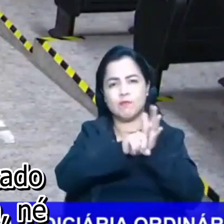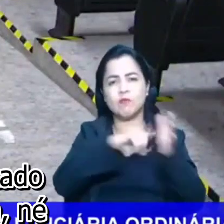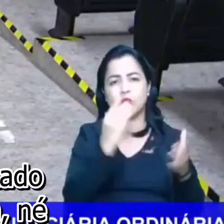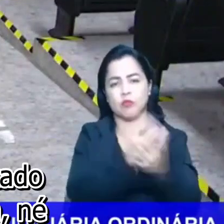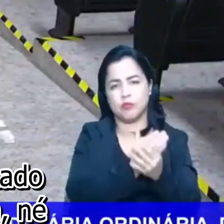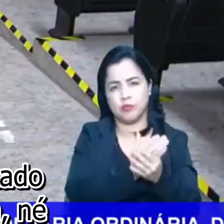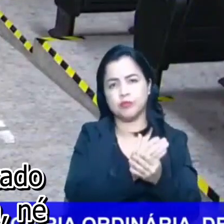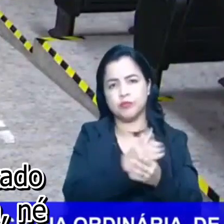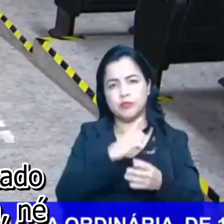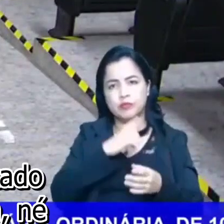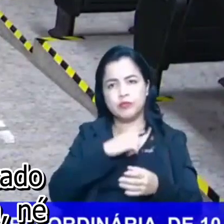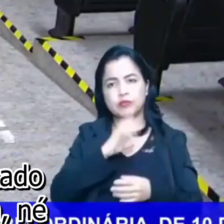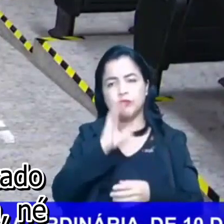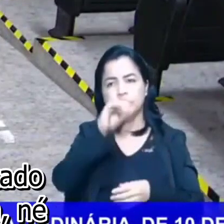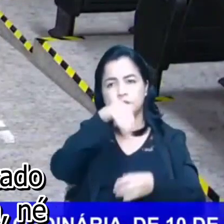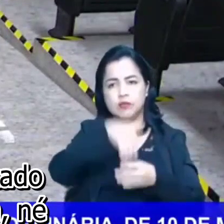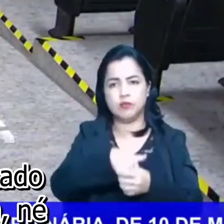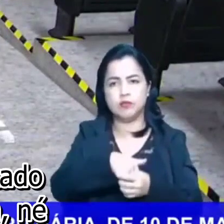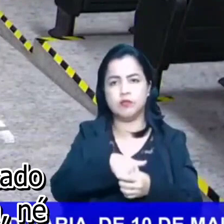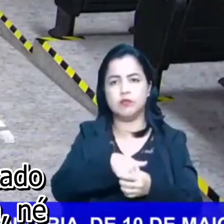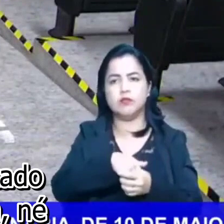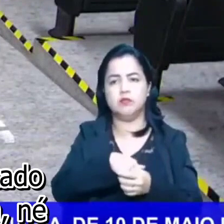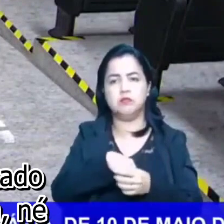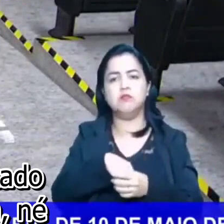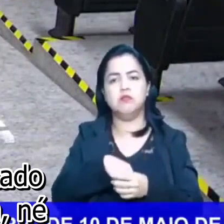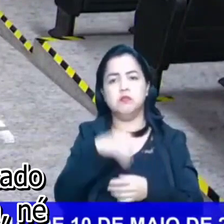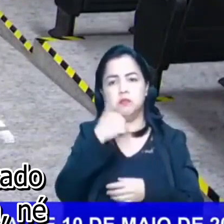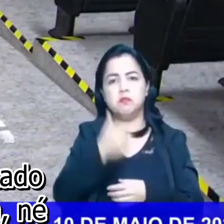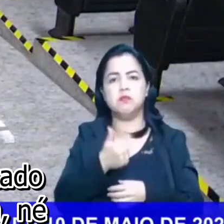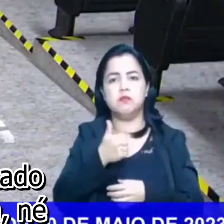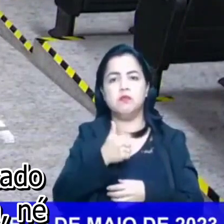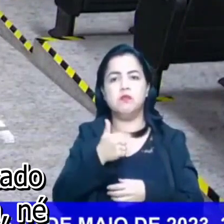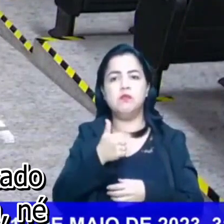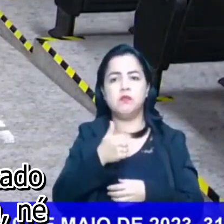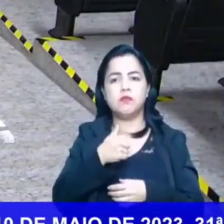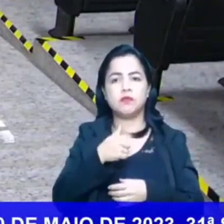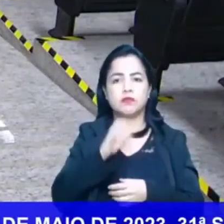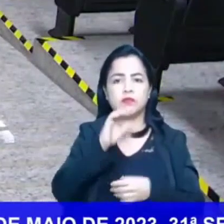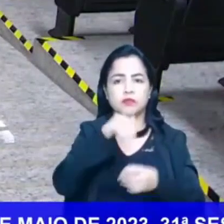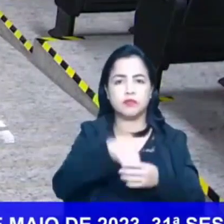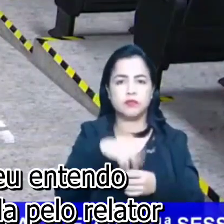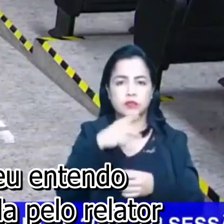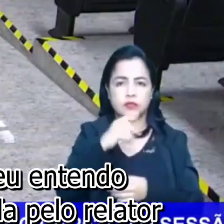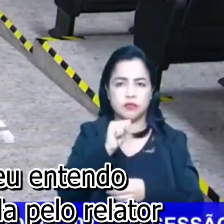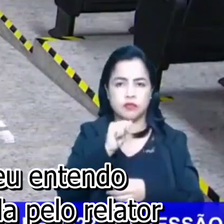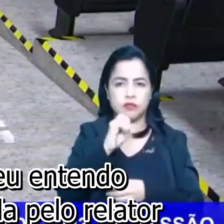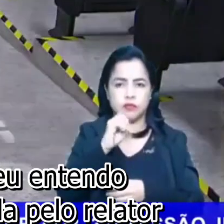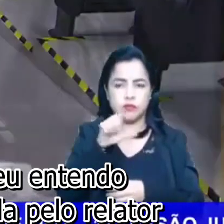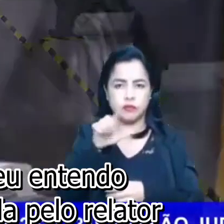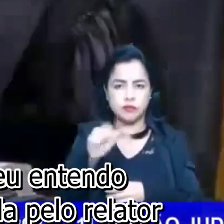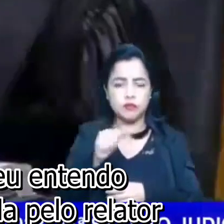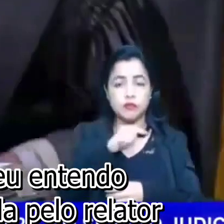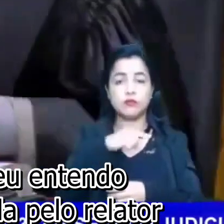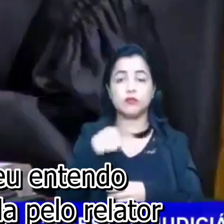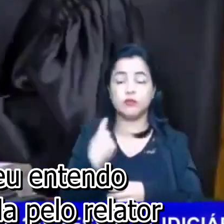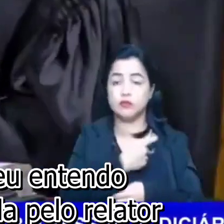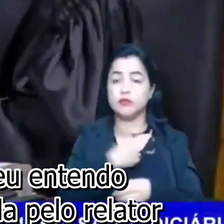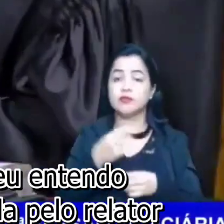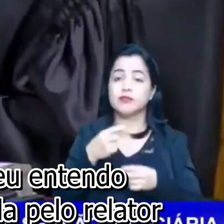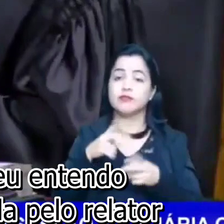venha, né, ao ilustre voto bem fundamentado, por sinal, como sempre, a doutora Paola, né, merece esse nosso